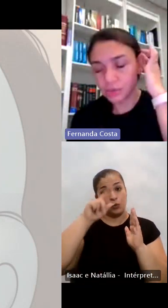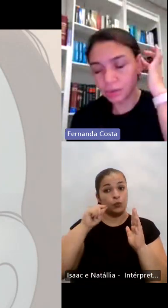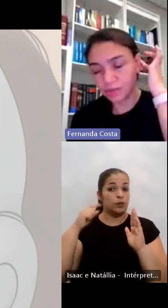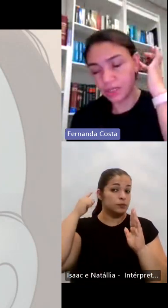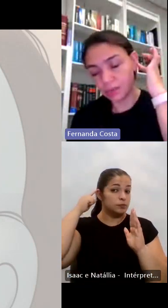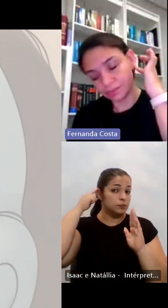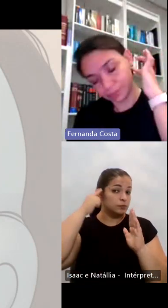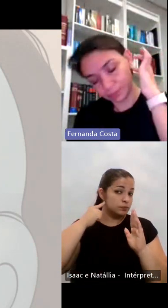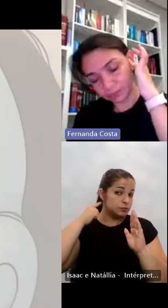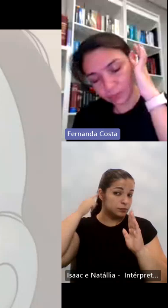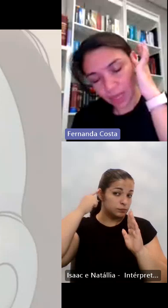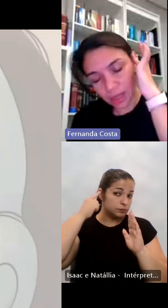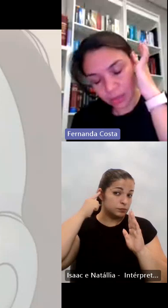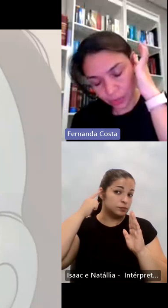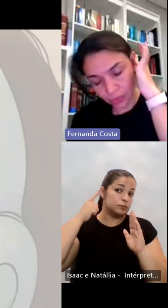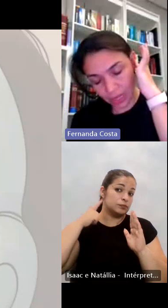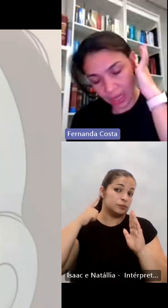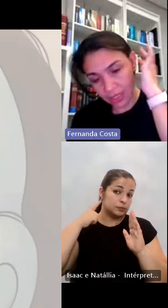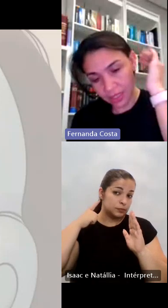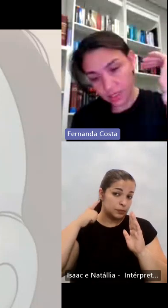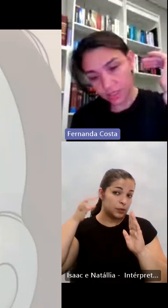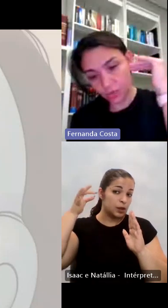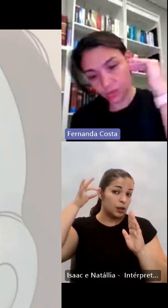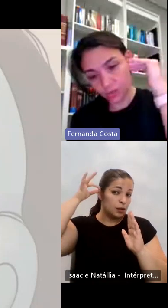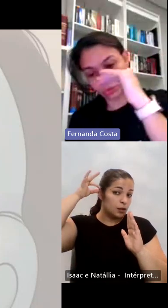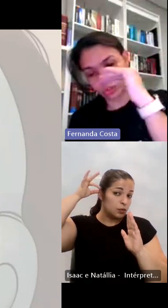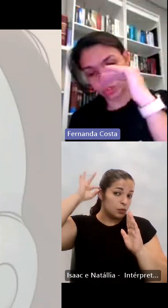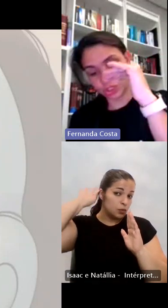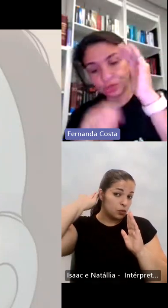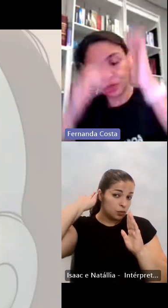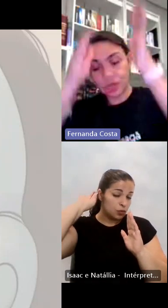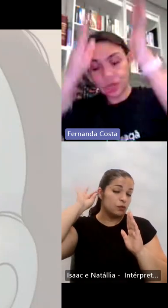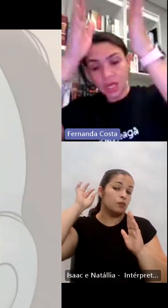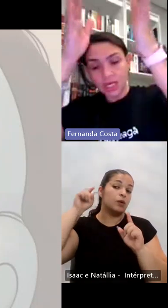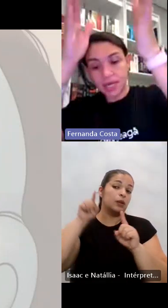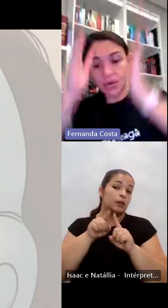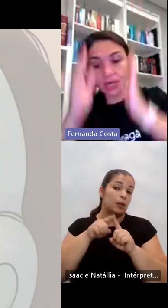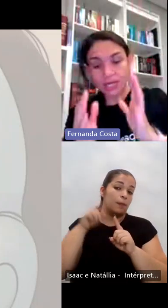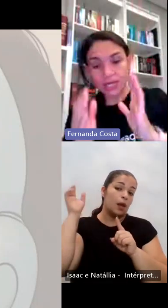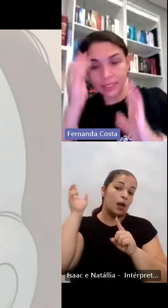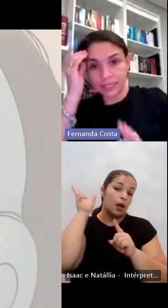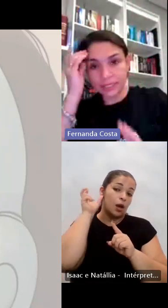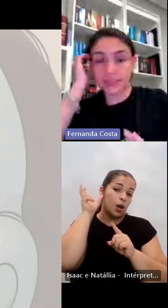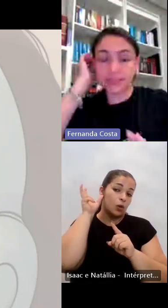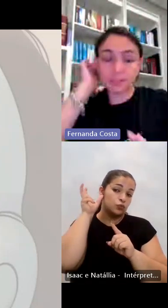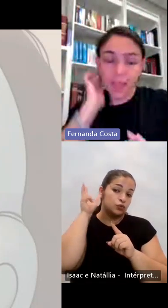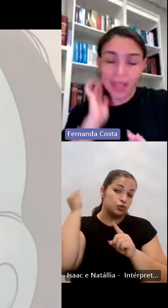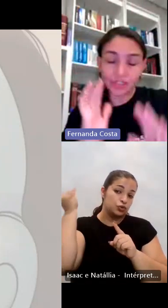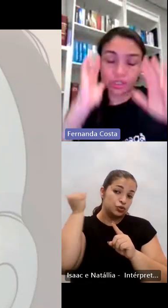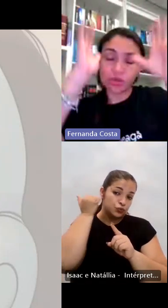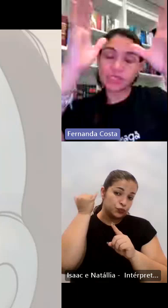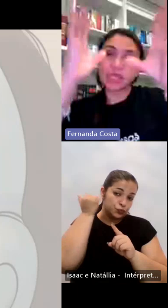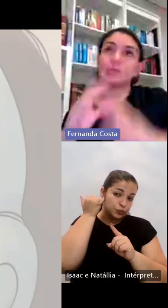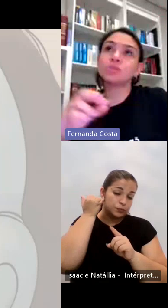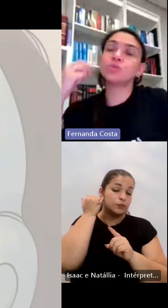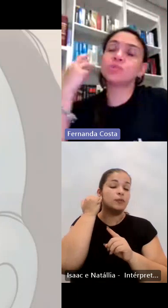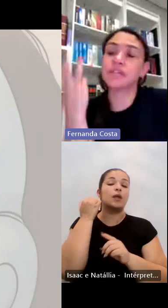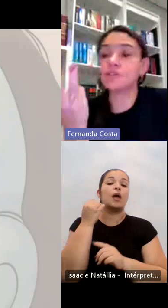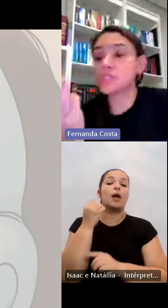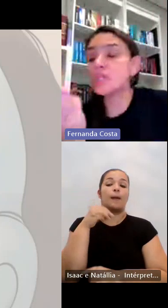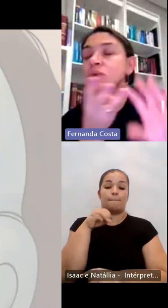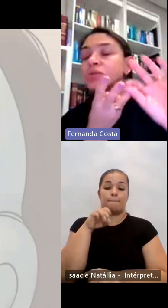nós temos o pavilhão auricular e o conduto auditivo. Na orelha média, nós